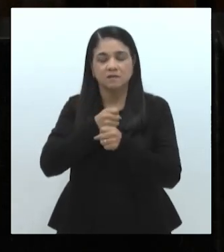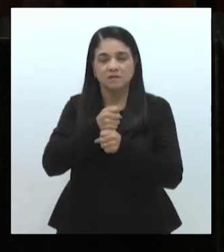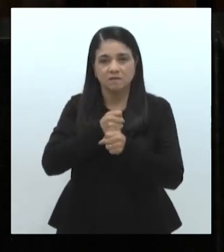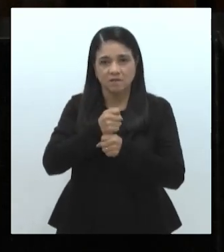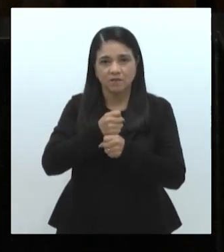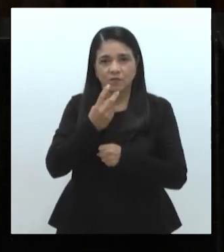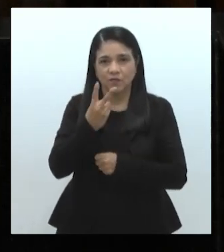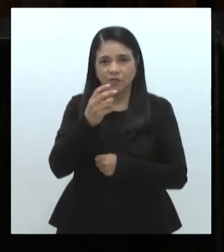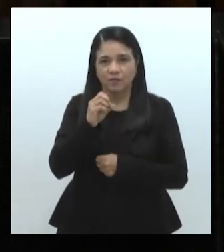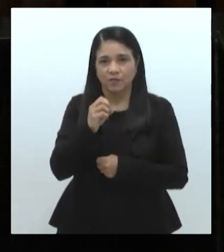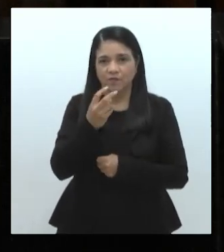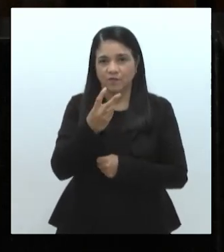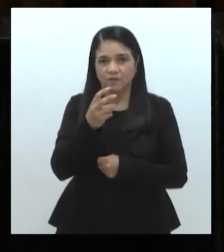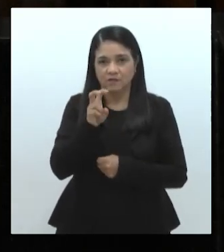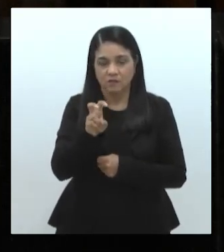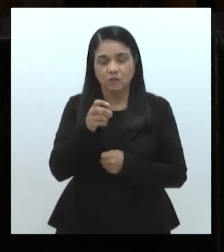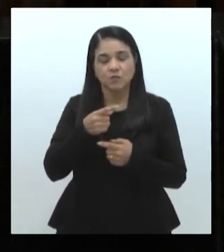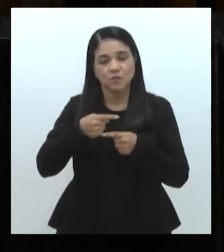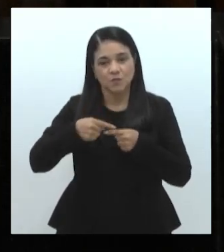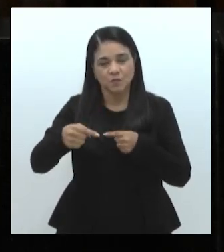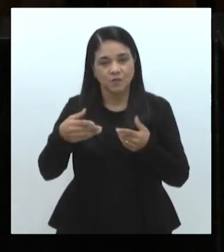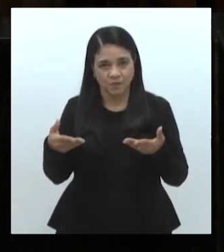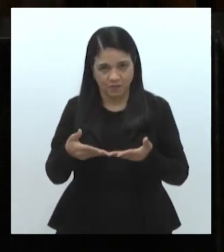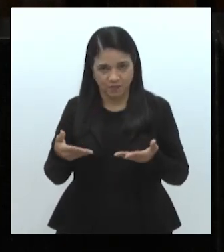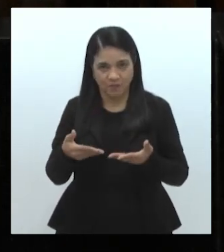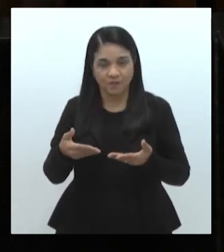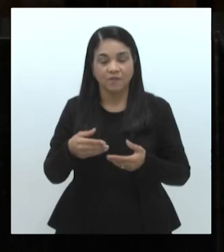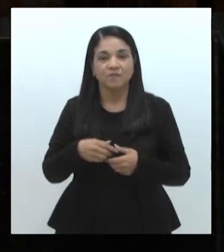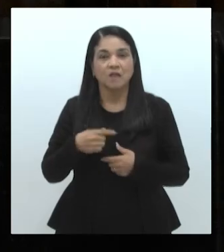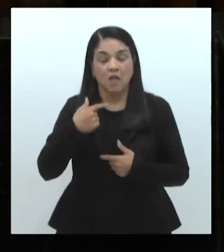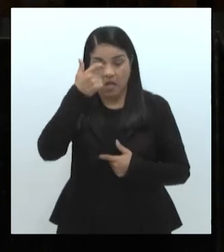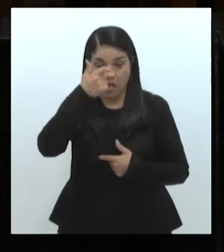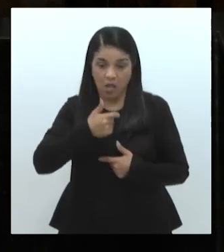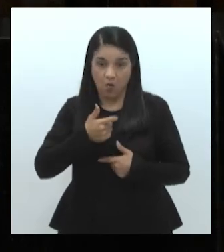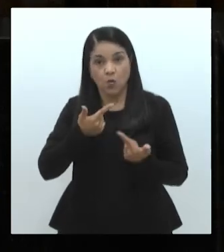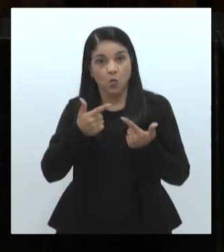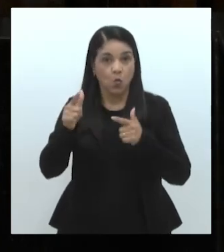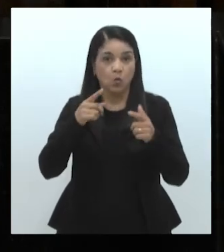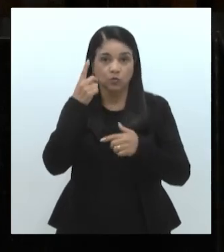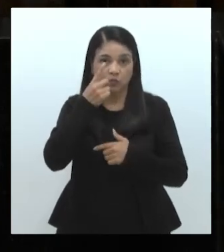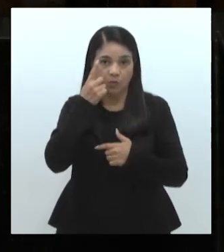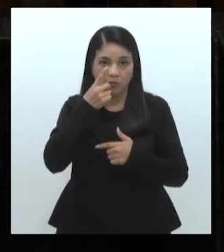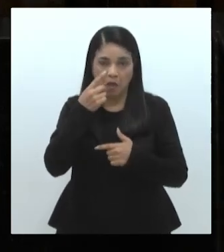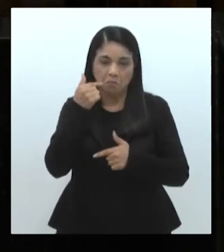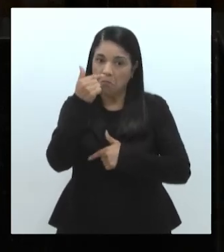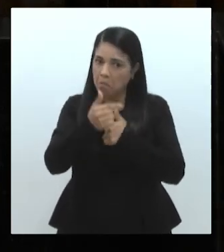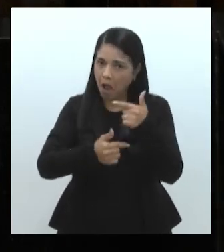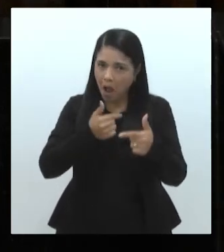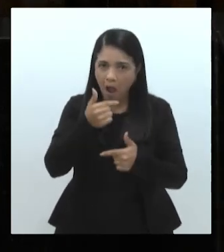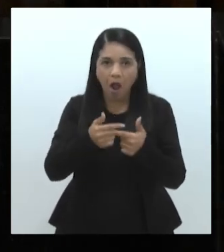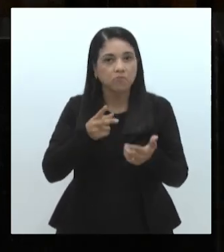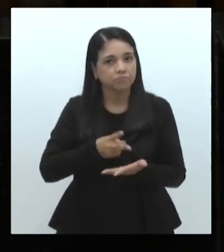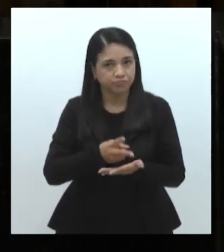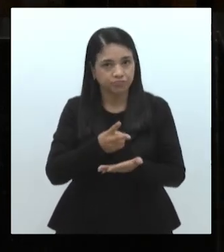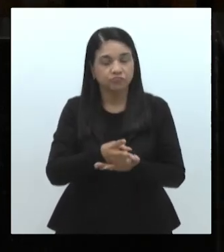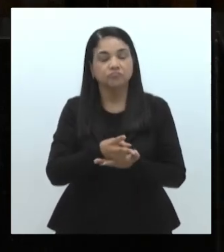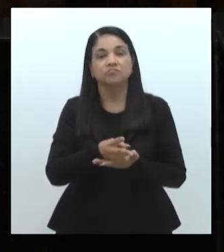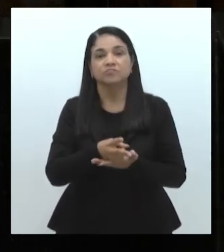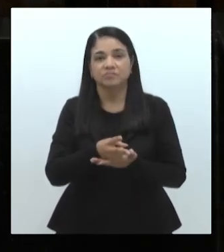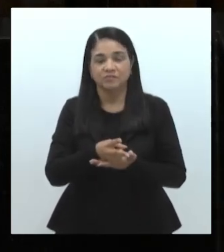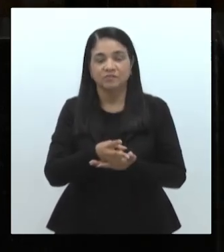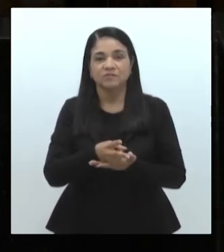legislativo que se inicia nessa semana. É claro que nem eu, nem nenhum outro deputado e deputada parou de trabalhar no recesso das